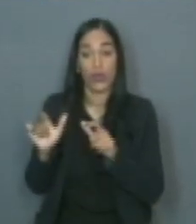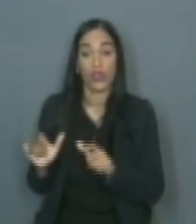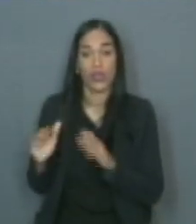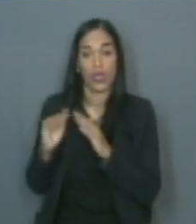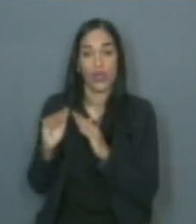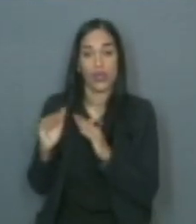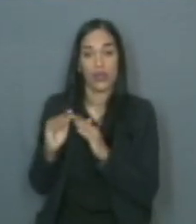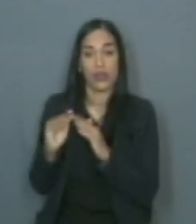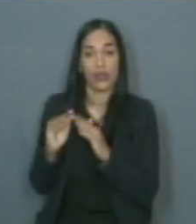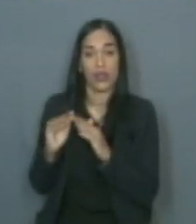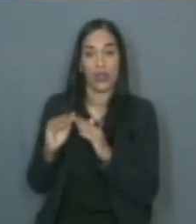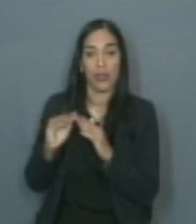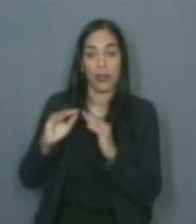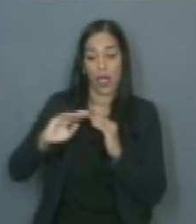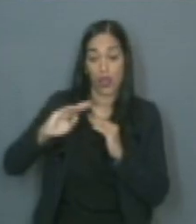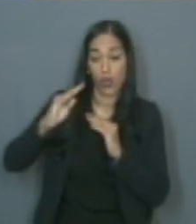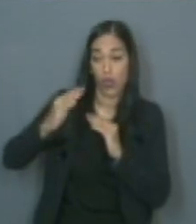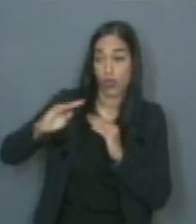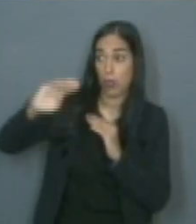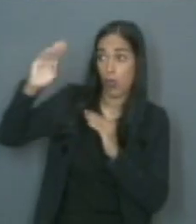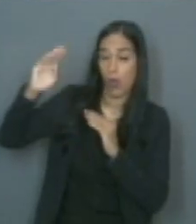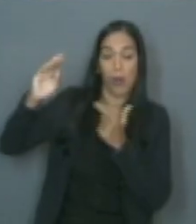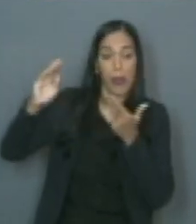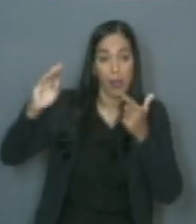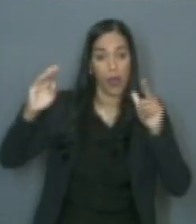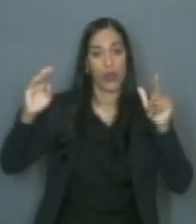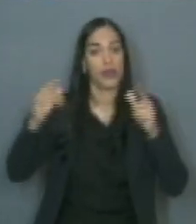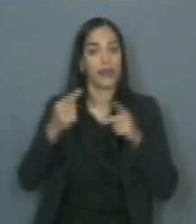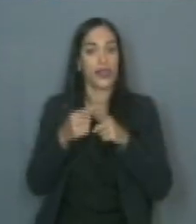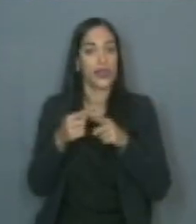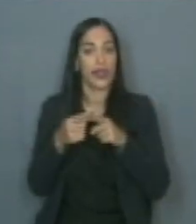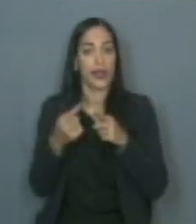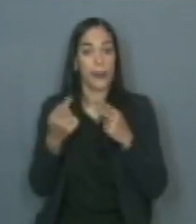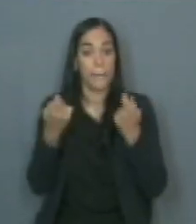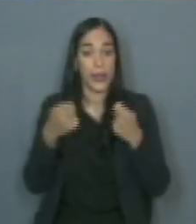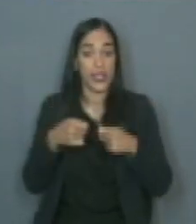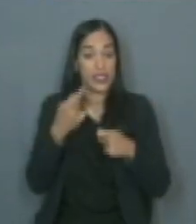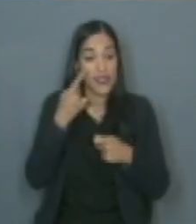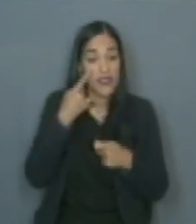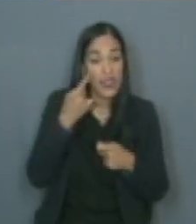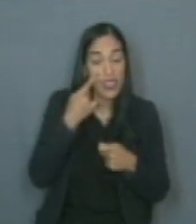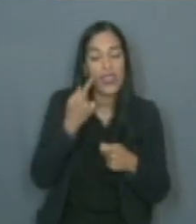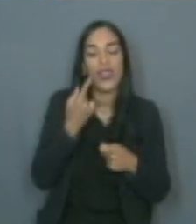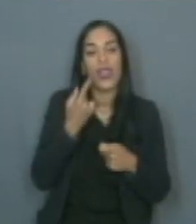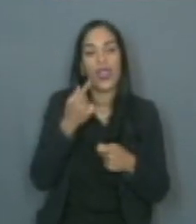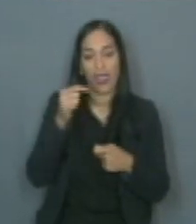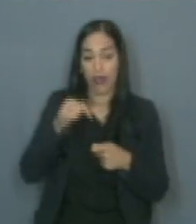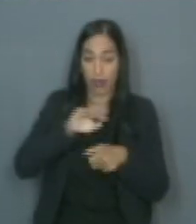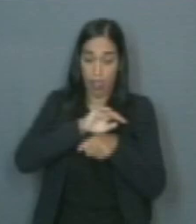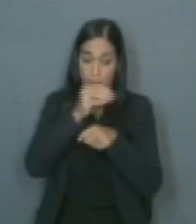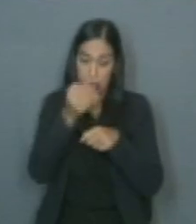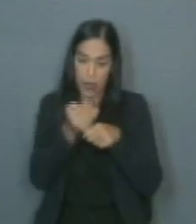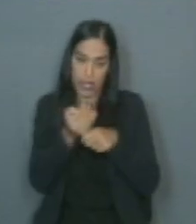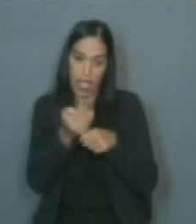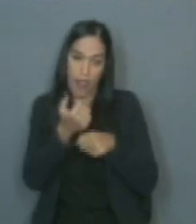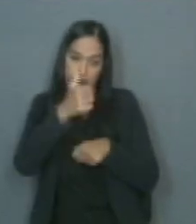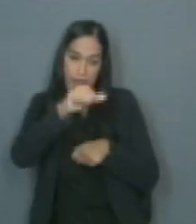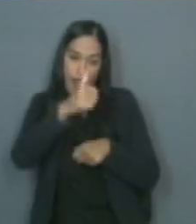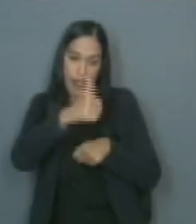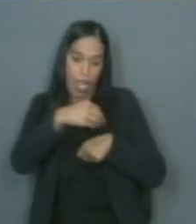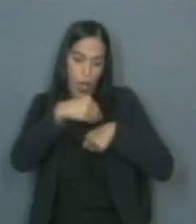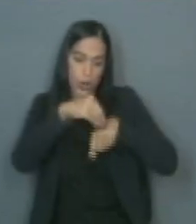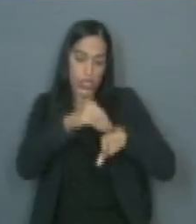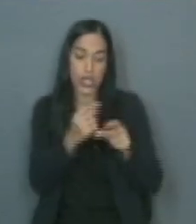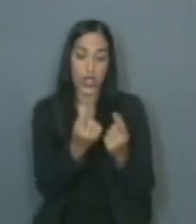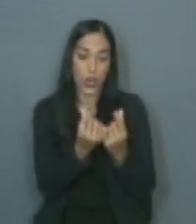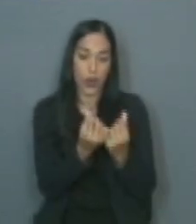vai sair de uma encosta de morro para ir para outra. Então essa casa tem que rever esse tipo de auxílio e também tem que lutar para fazer